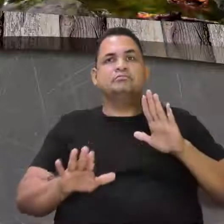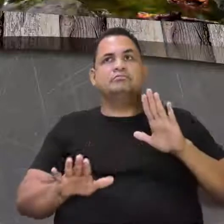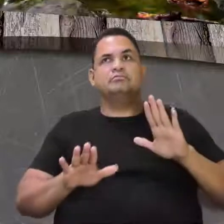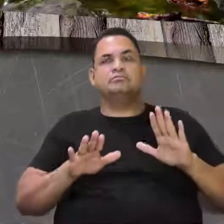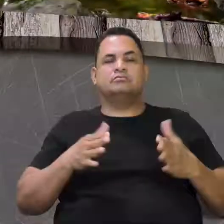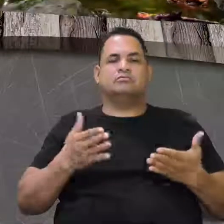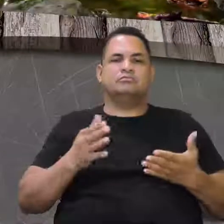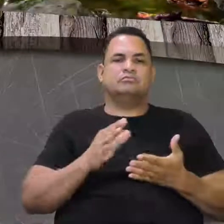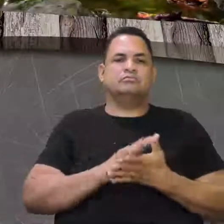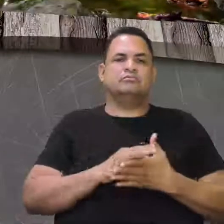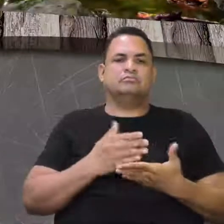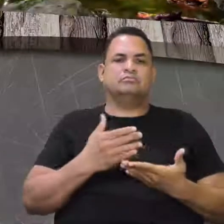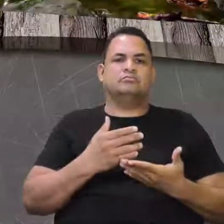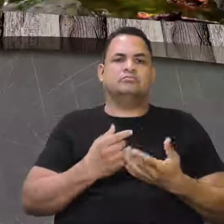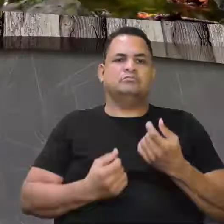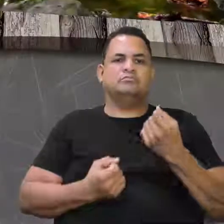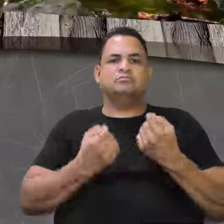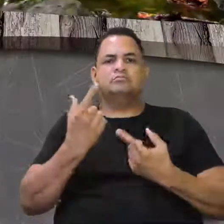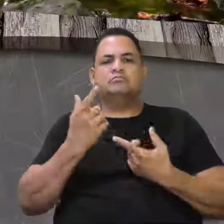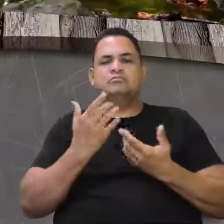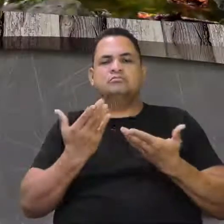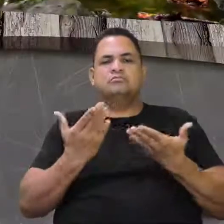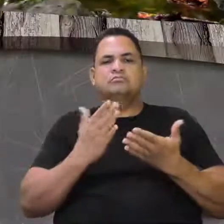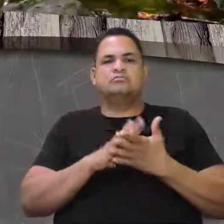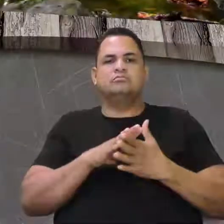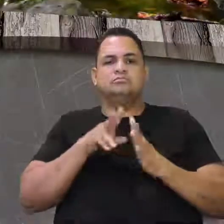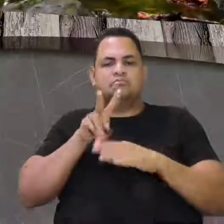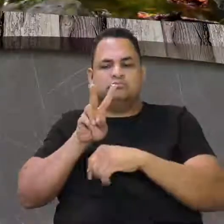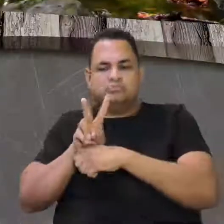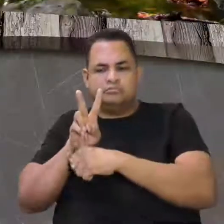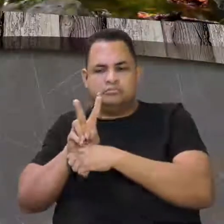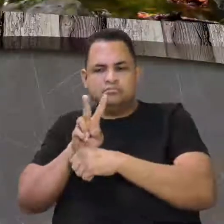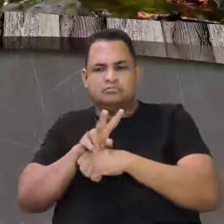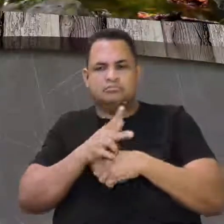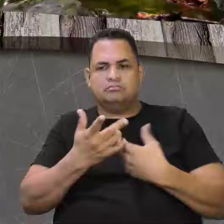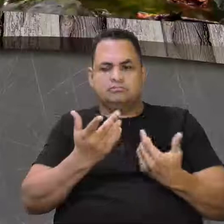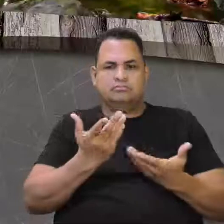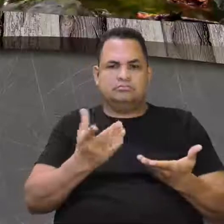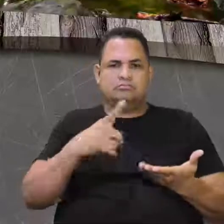Talvez, né, existam alguns pontos que são fiscalizados.